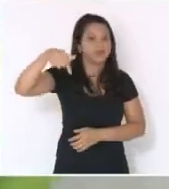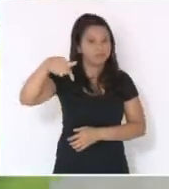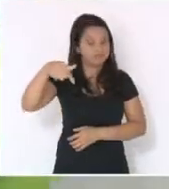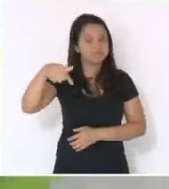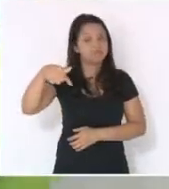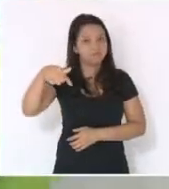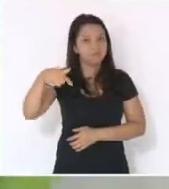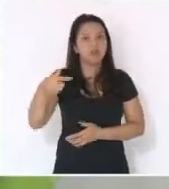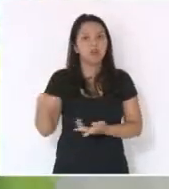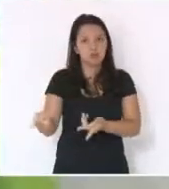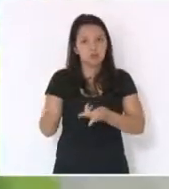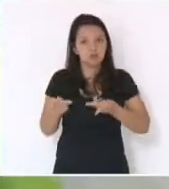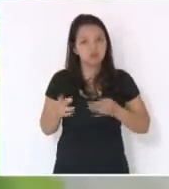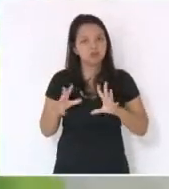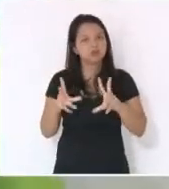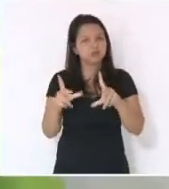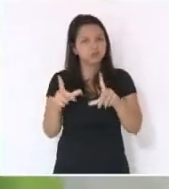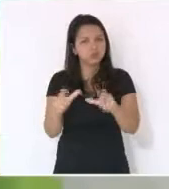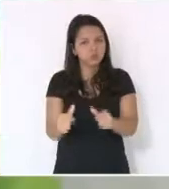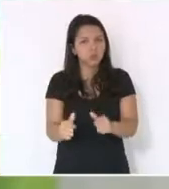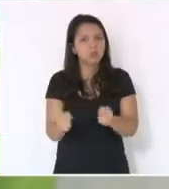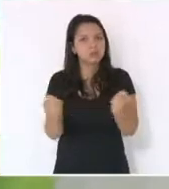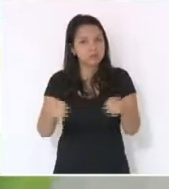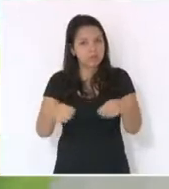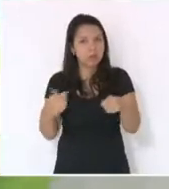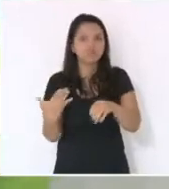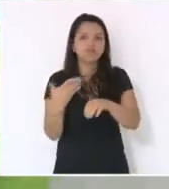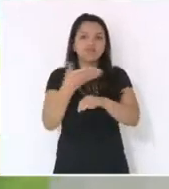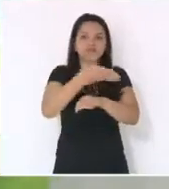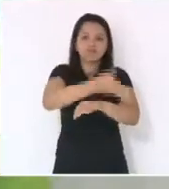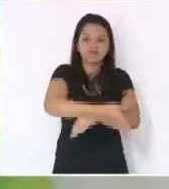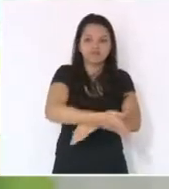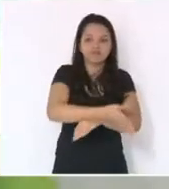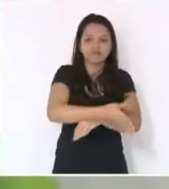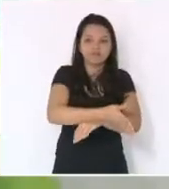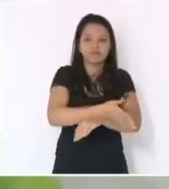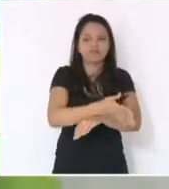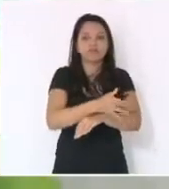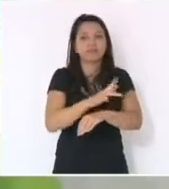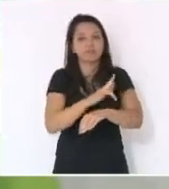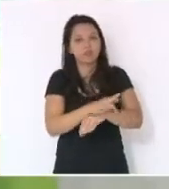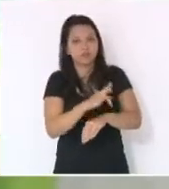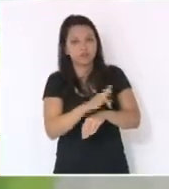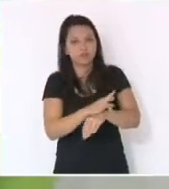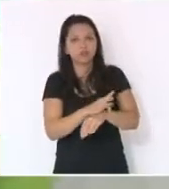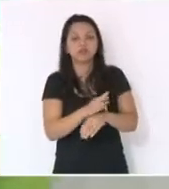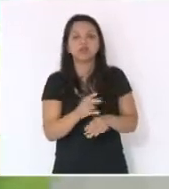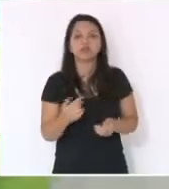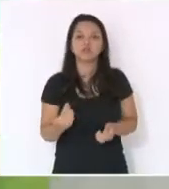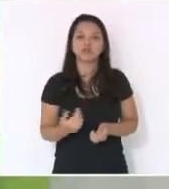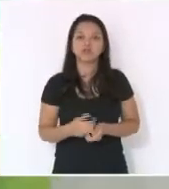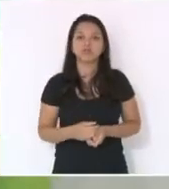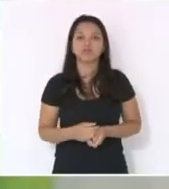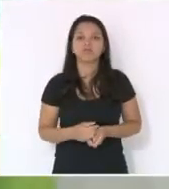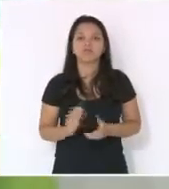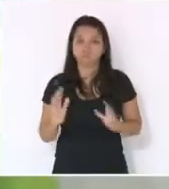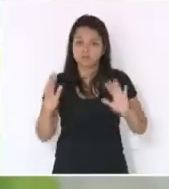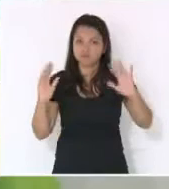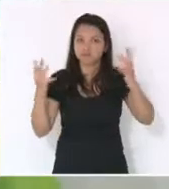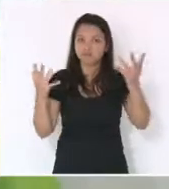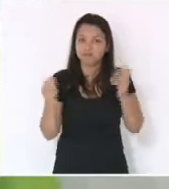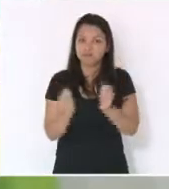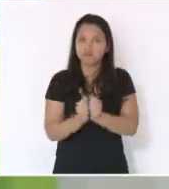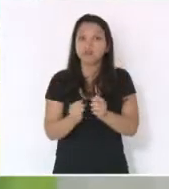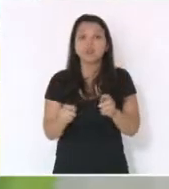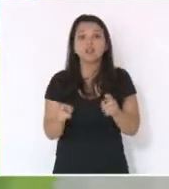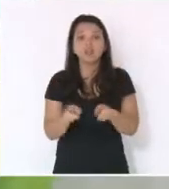puderem aparecer para o Rio do Sul, muita festa, muita atração, temos o Motosul. Mas eu queria aproveitar esse momento,